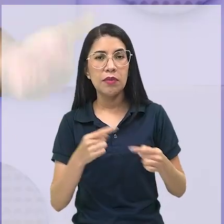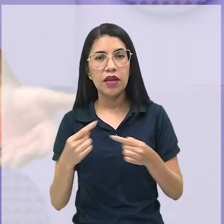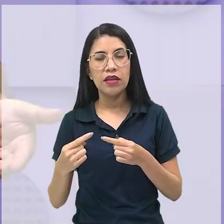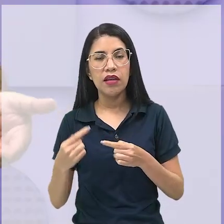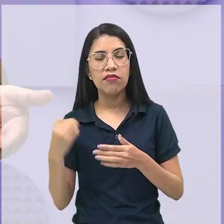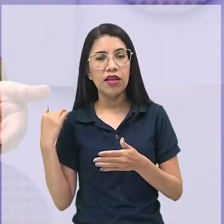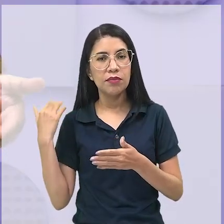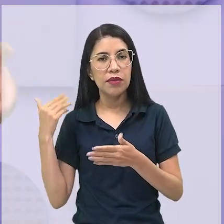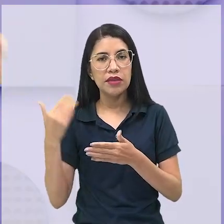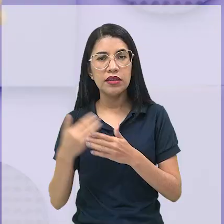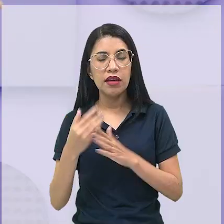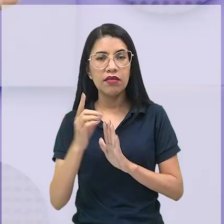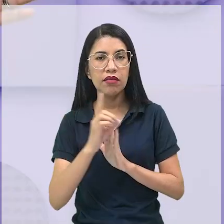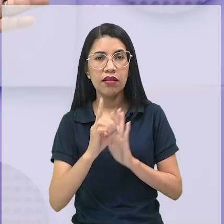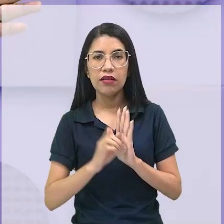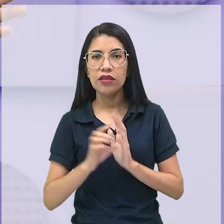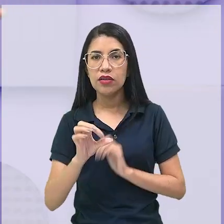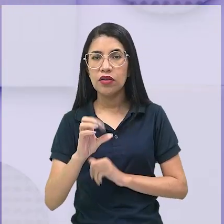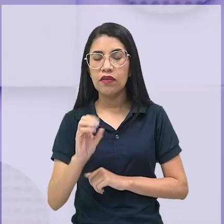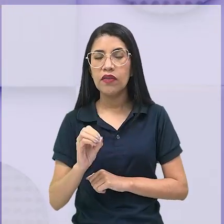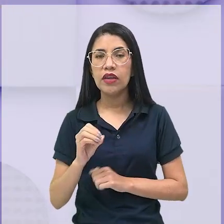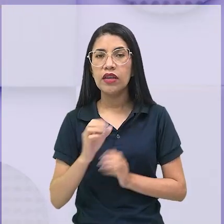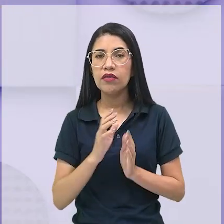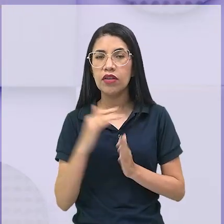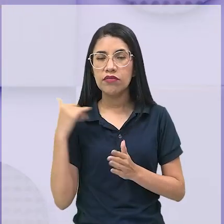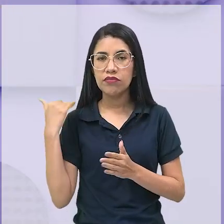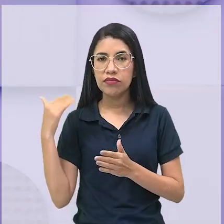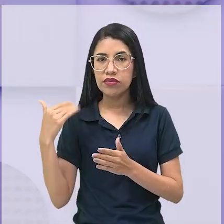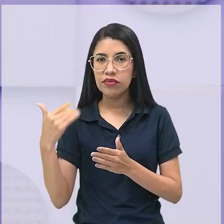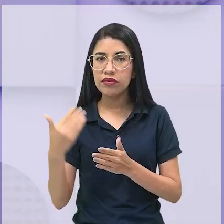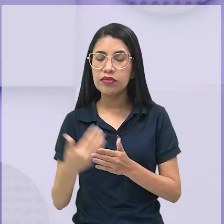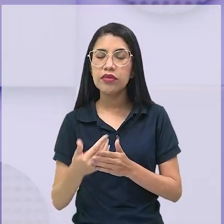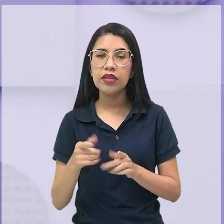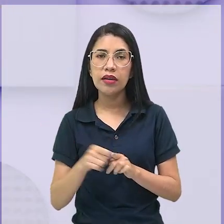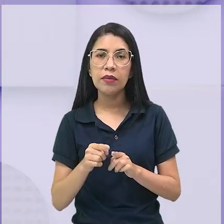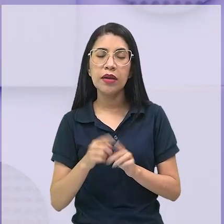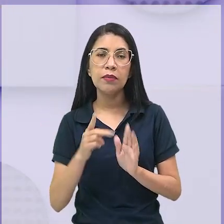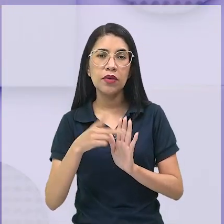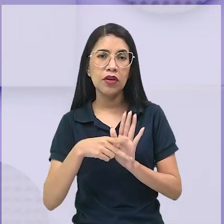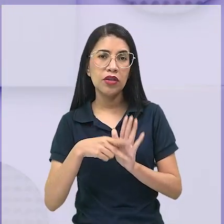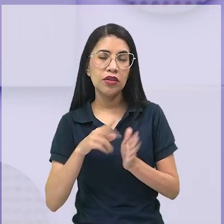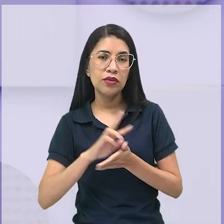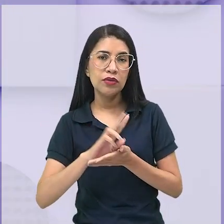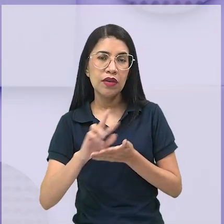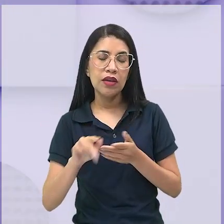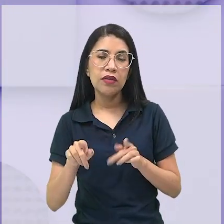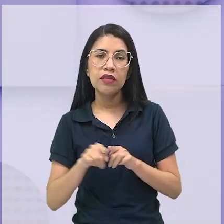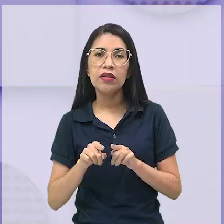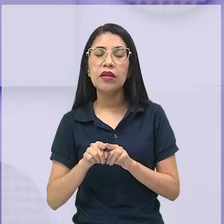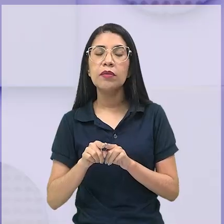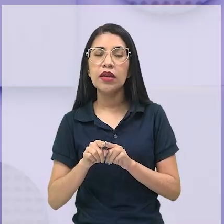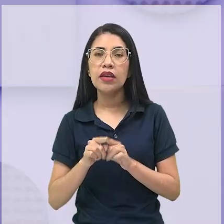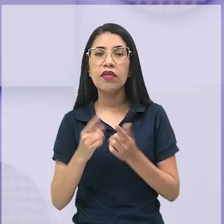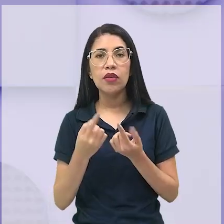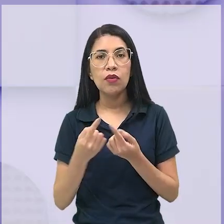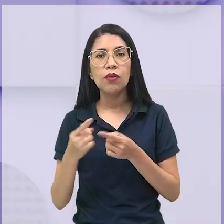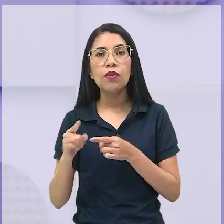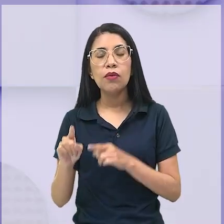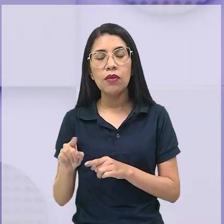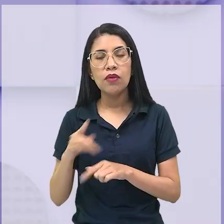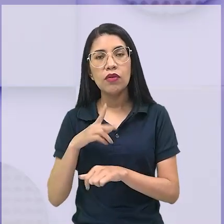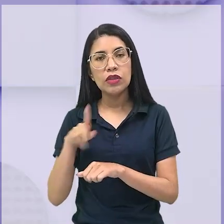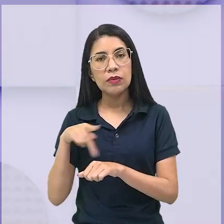de 90 e que, ao longo dos anos, outras iniciativas, além da URI, também se colocaram contra